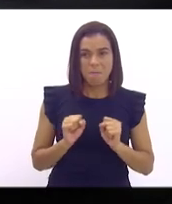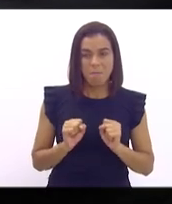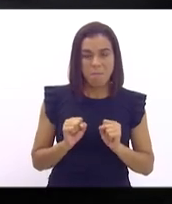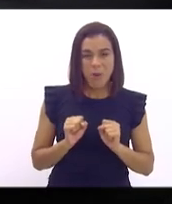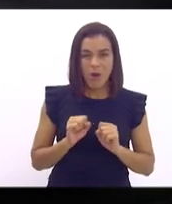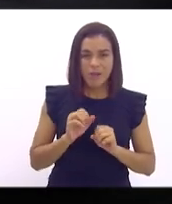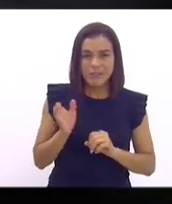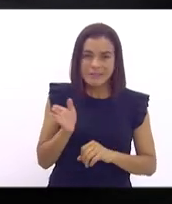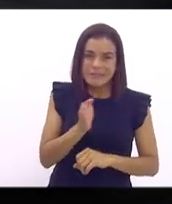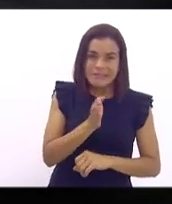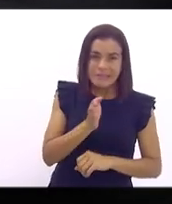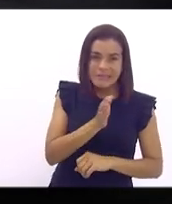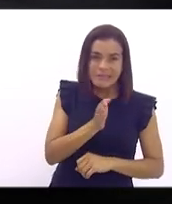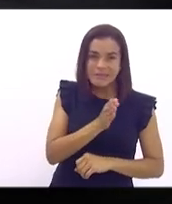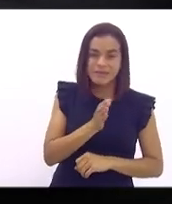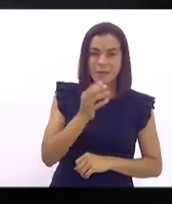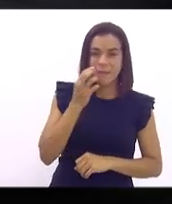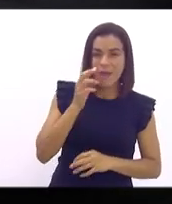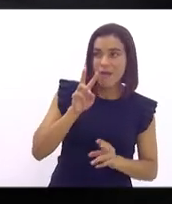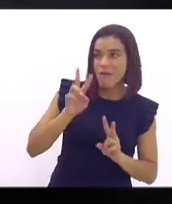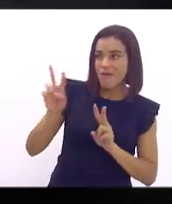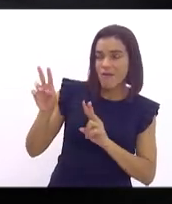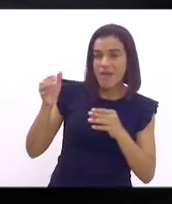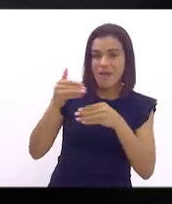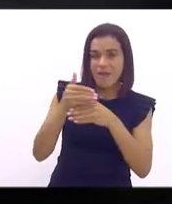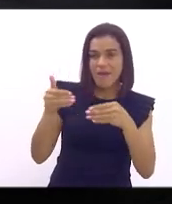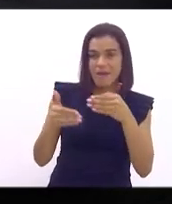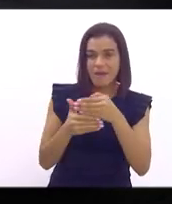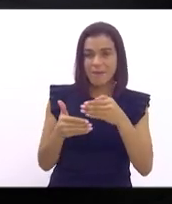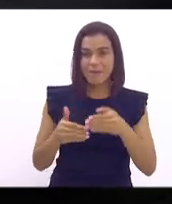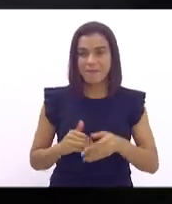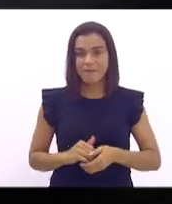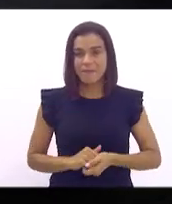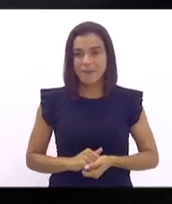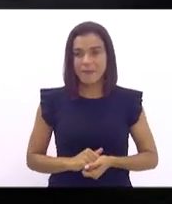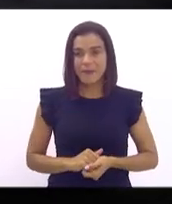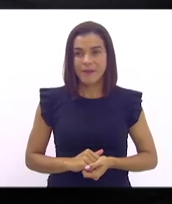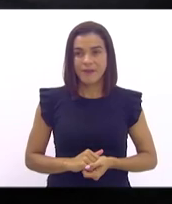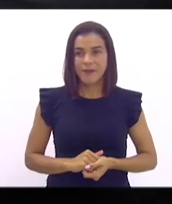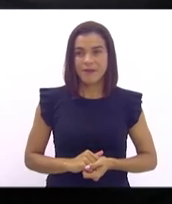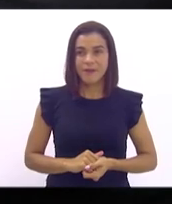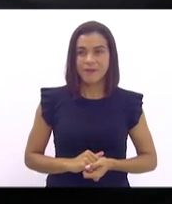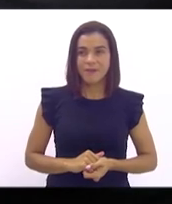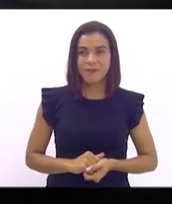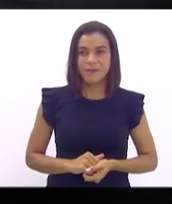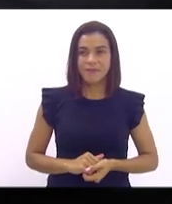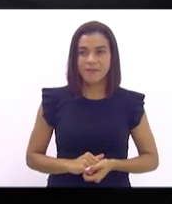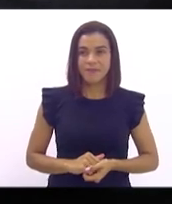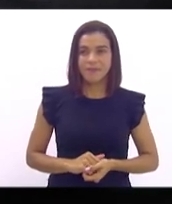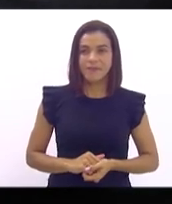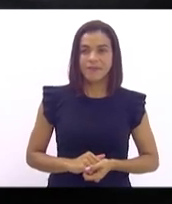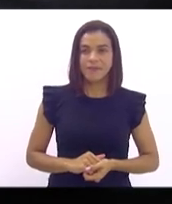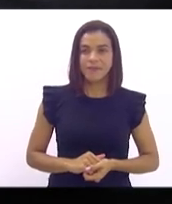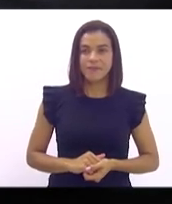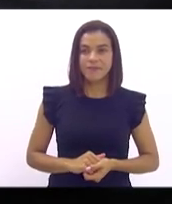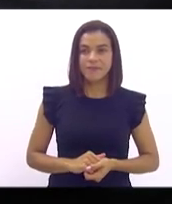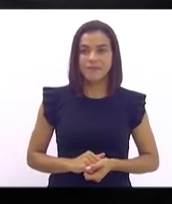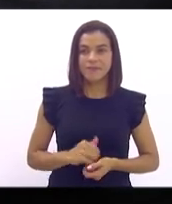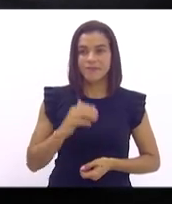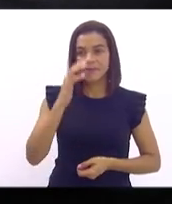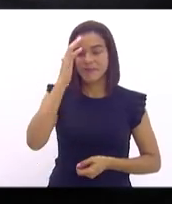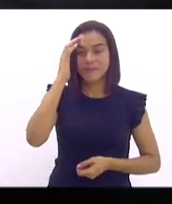para eu acompanhar ali a minha apresentação? Pode passar, por gentileza.